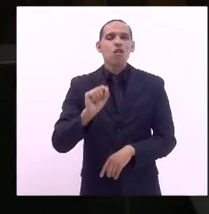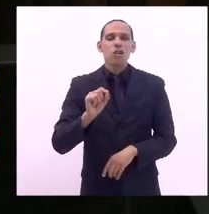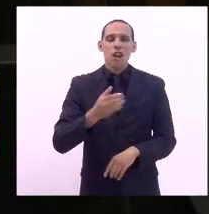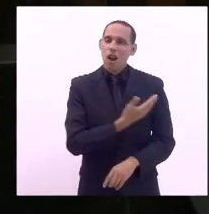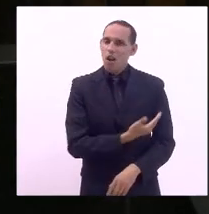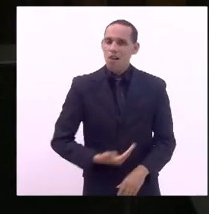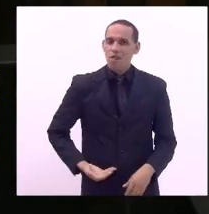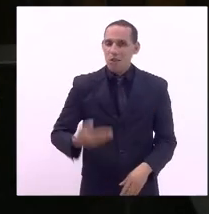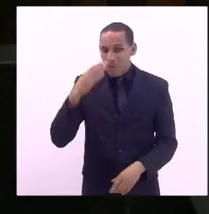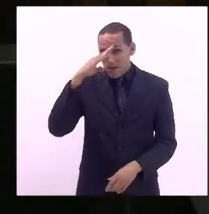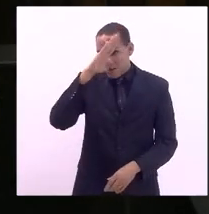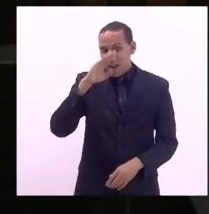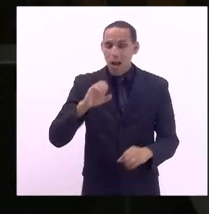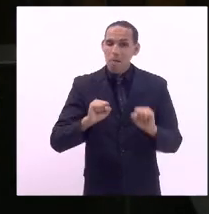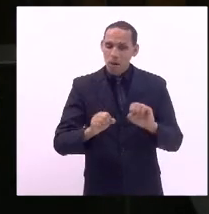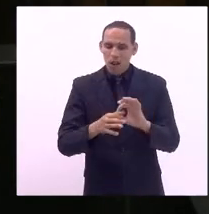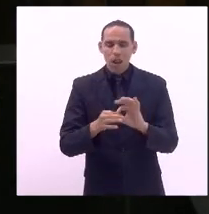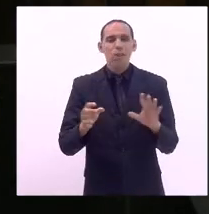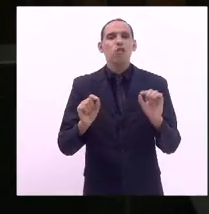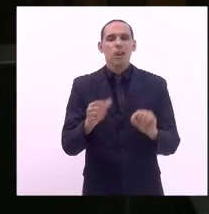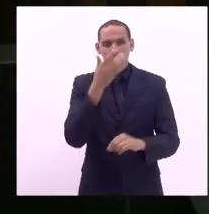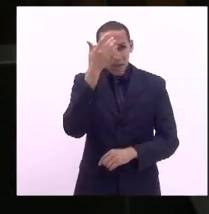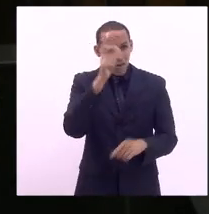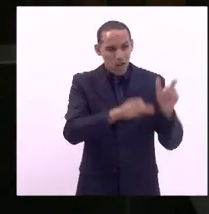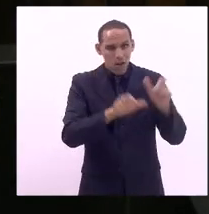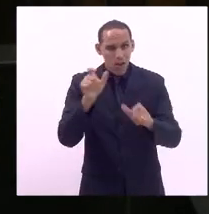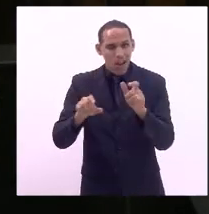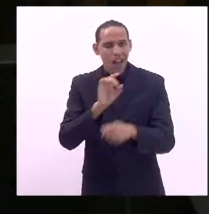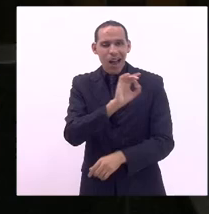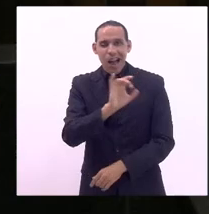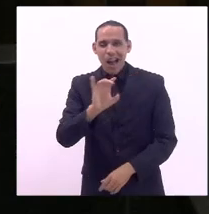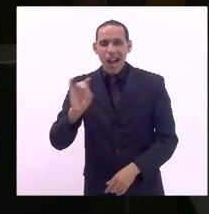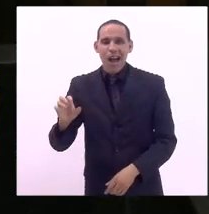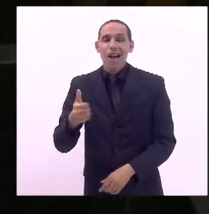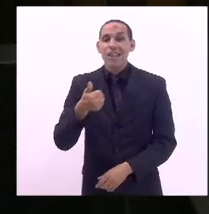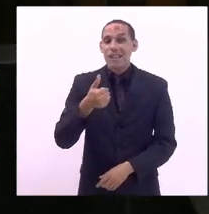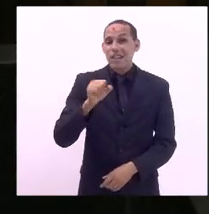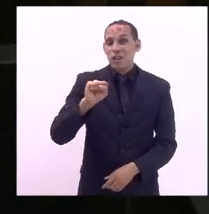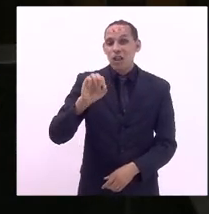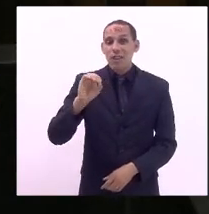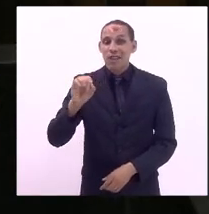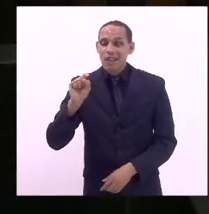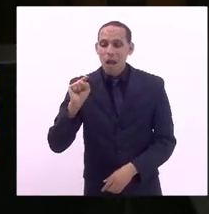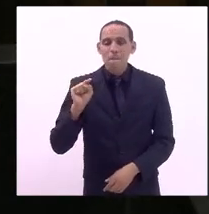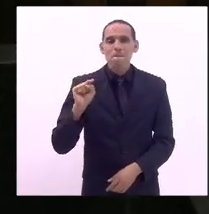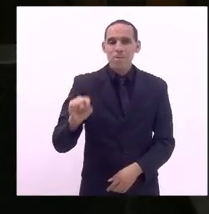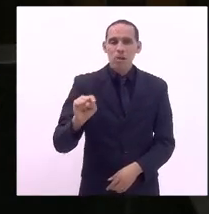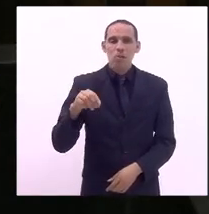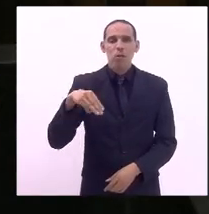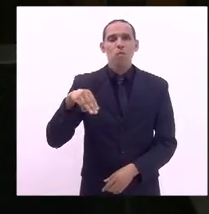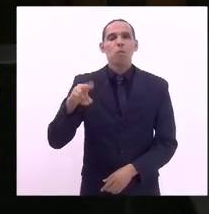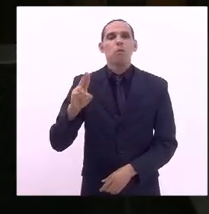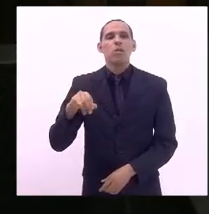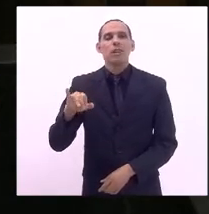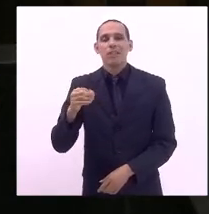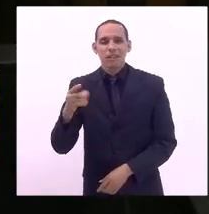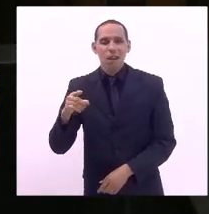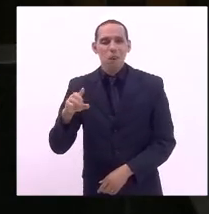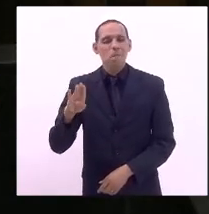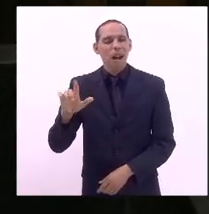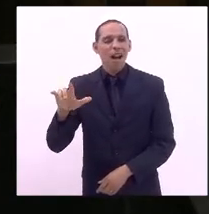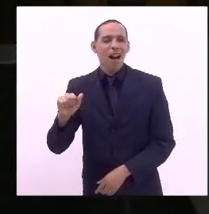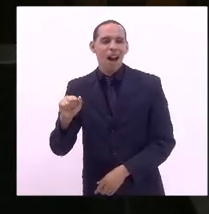Bolsonaro permite que cada uma dessas pessoas tenha acesso a até 180 mil munições por ano. Sendo